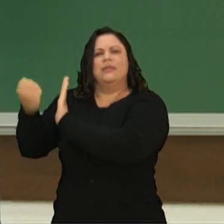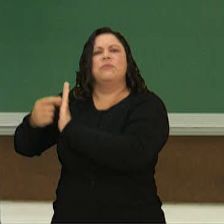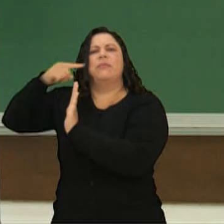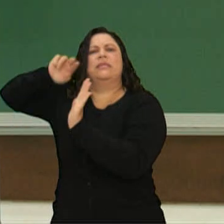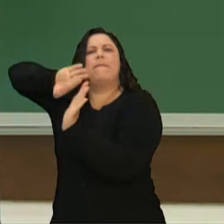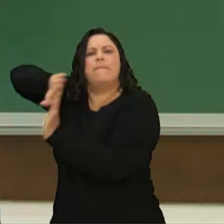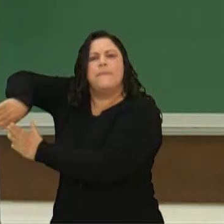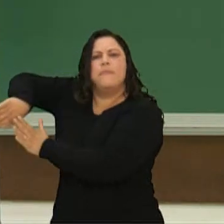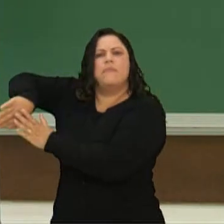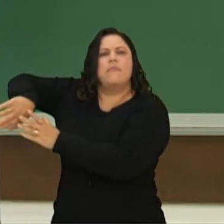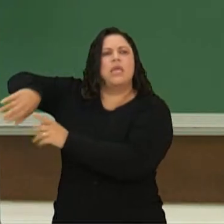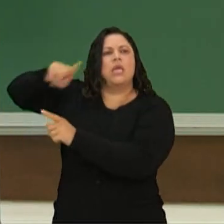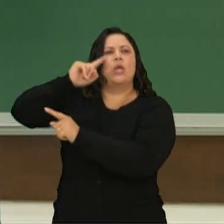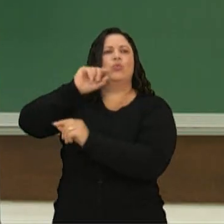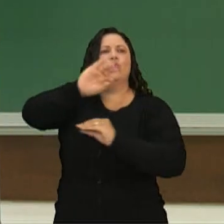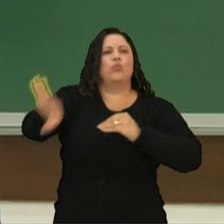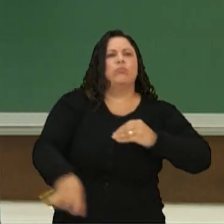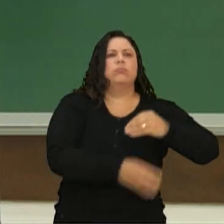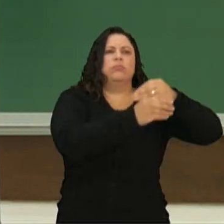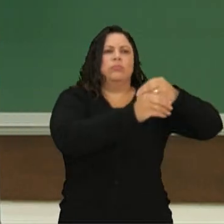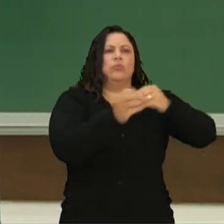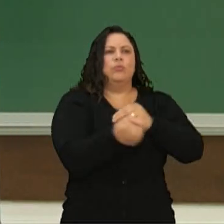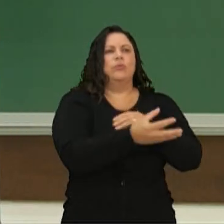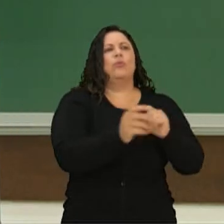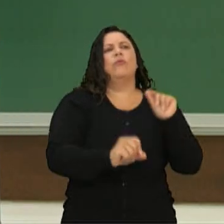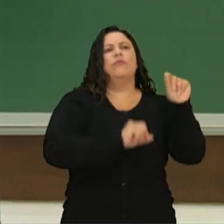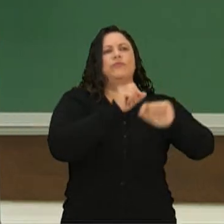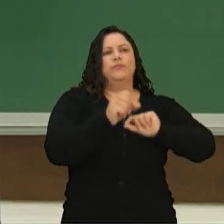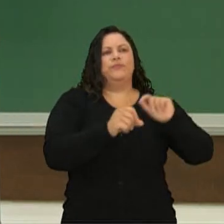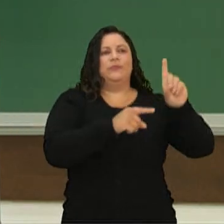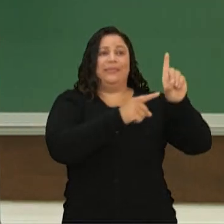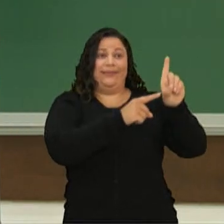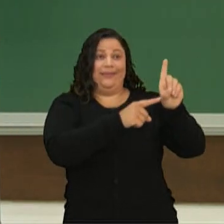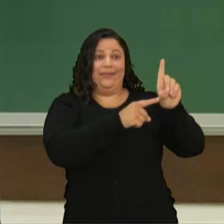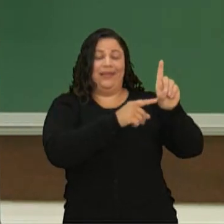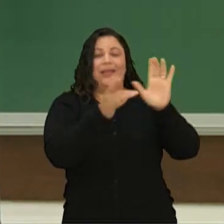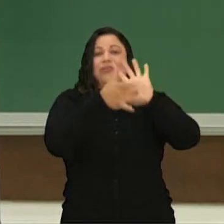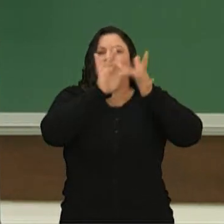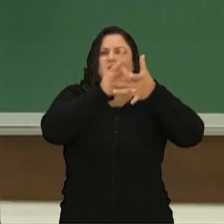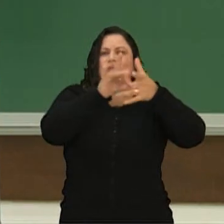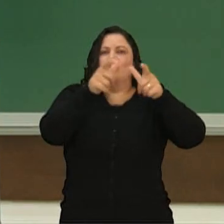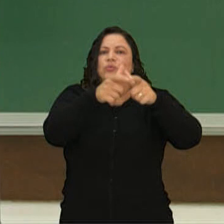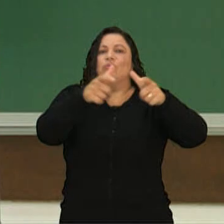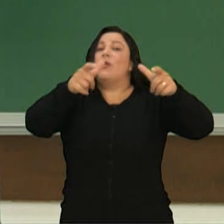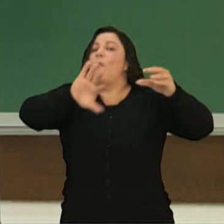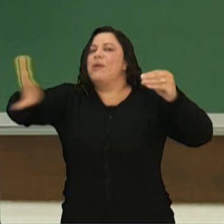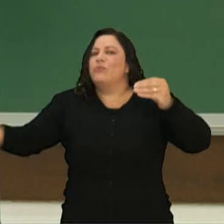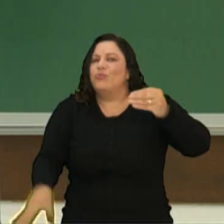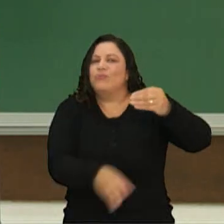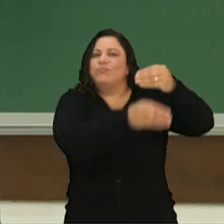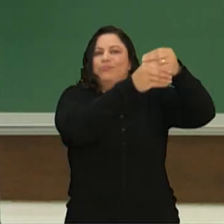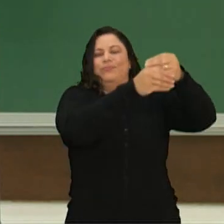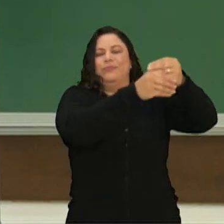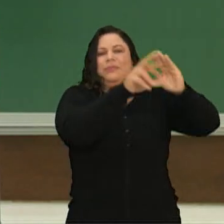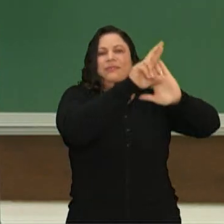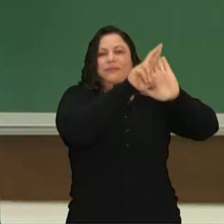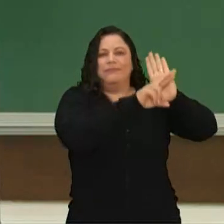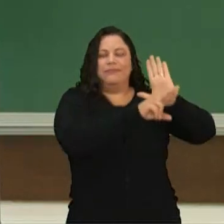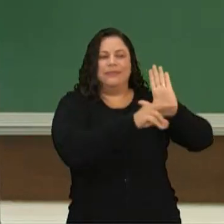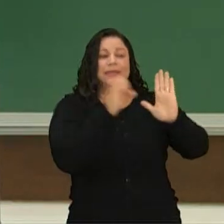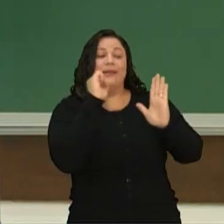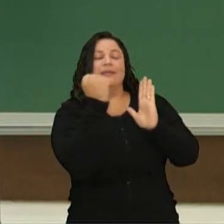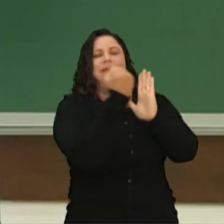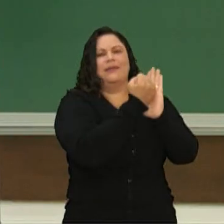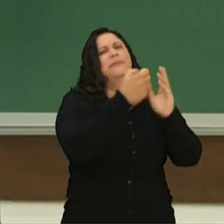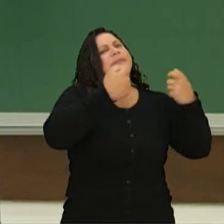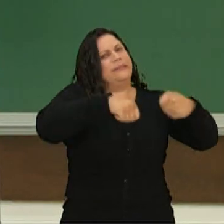Ou letra D. Jesus ampliou os 10 mandamentos, dizendo que devemos amar até mesmo os nossos inimigos? Qual foi a questão